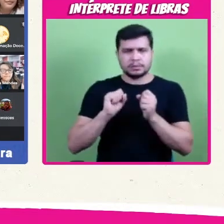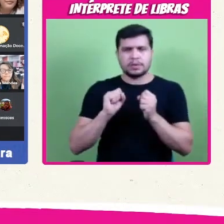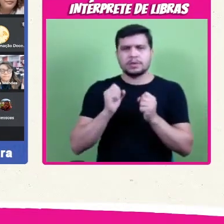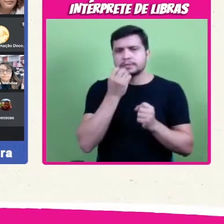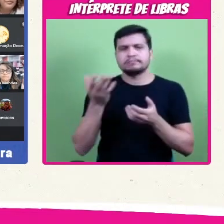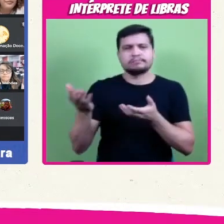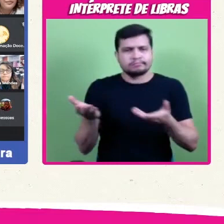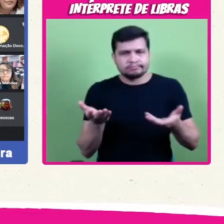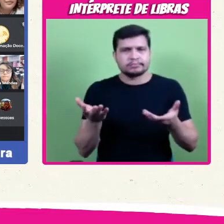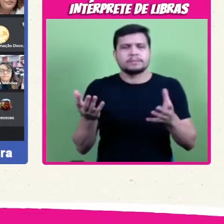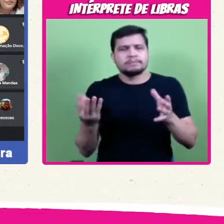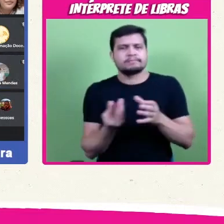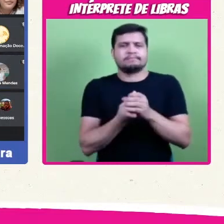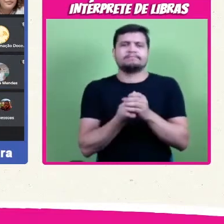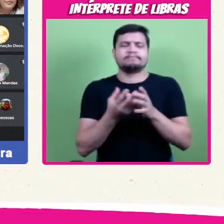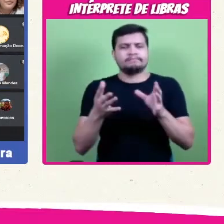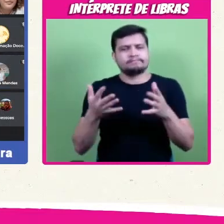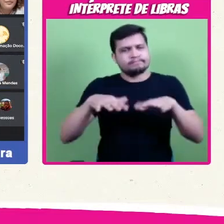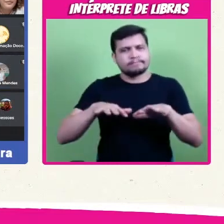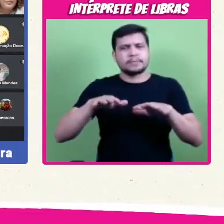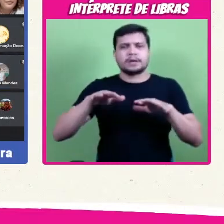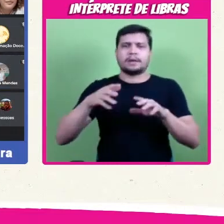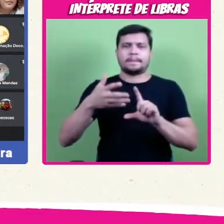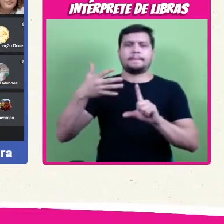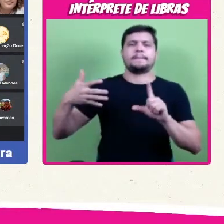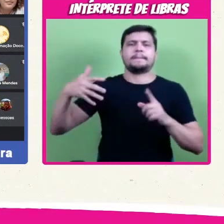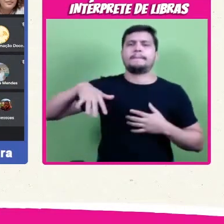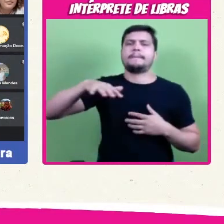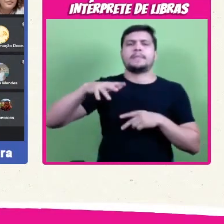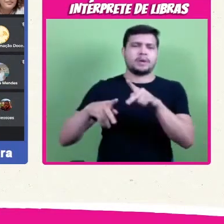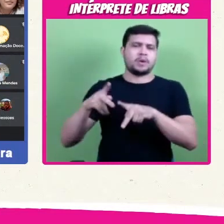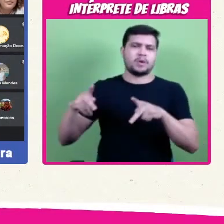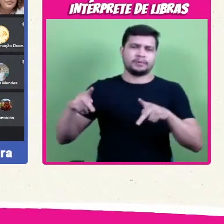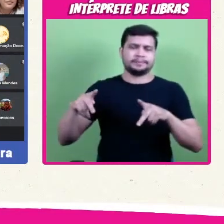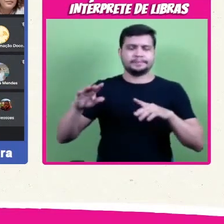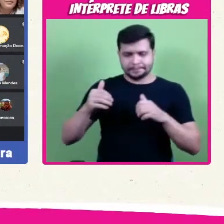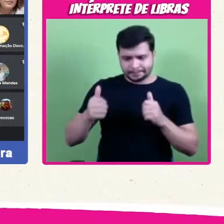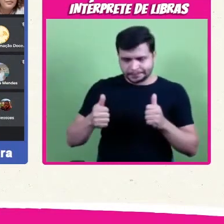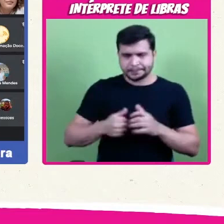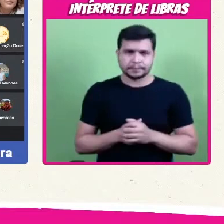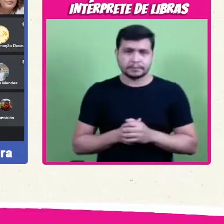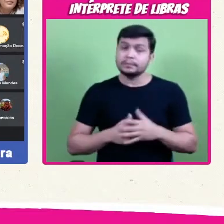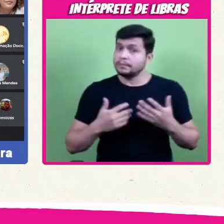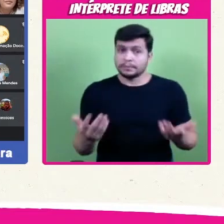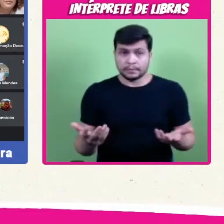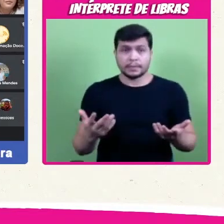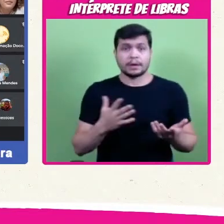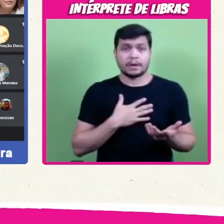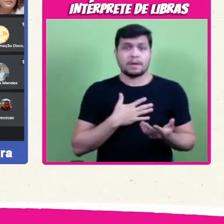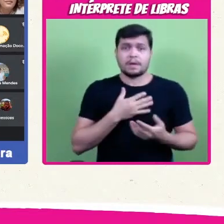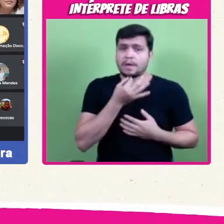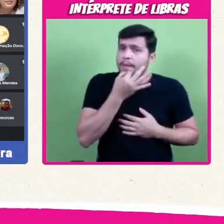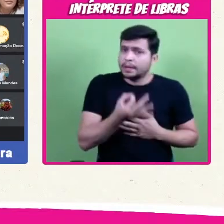Enfim, comentários agora sobre os dois filmes, né? Assim, acho que tem coisas que são muito relevantes nos